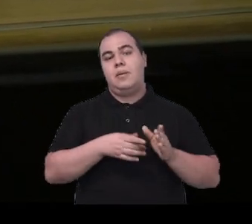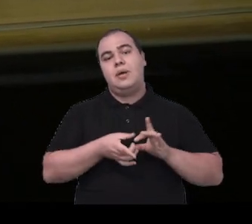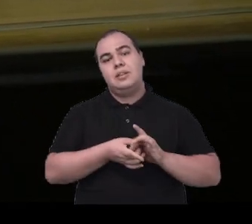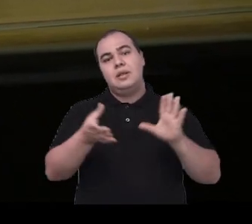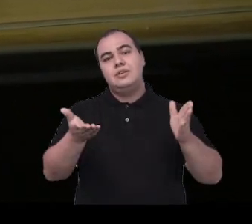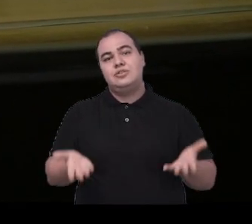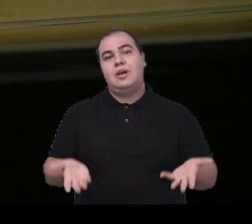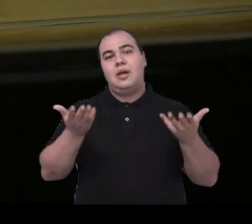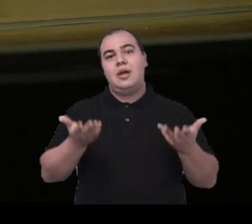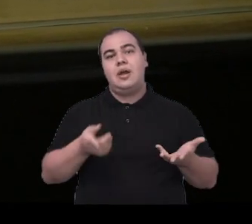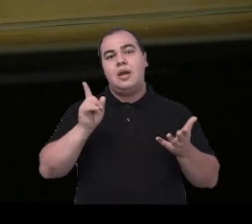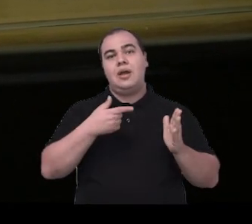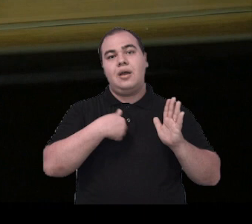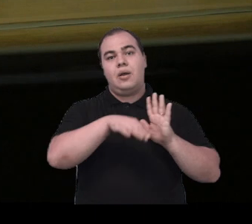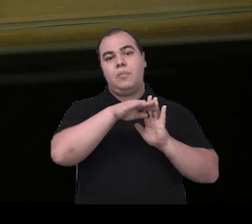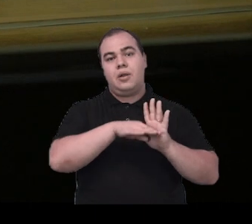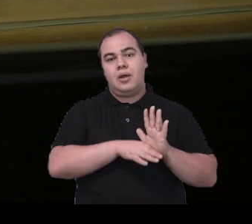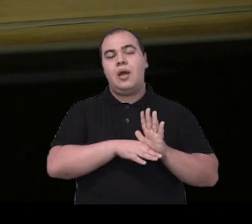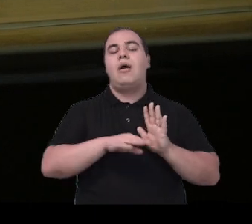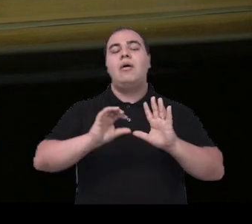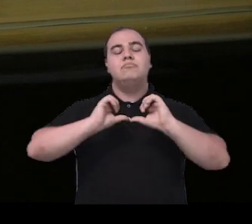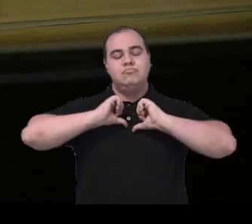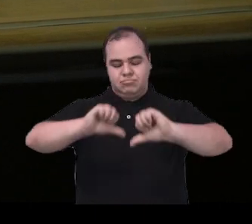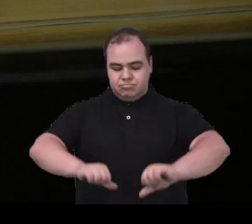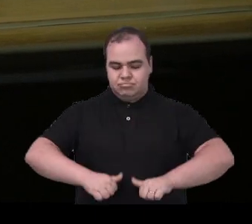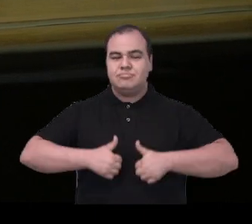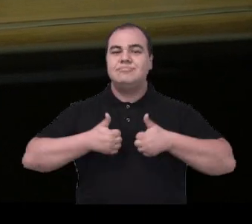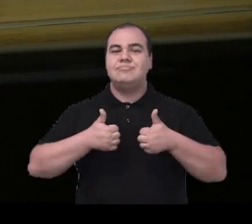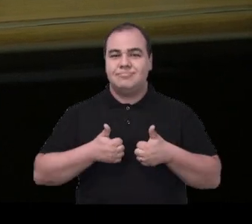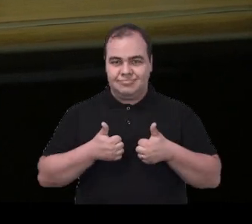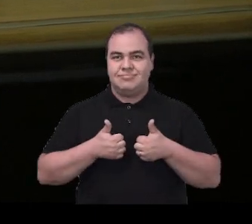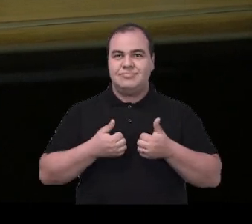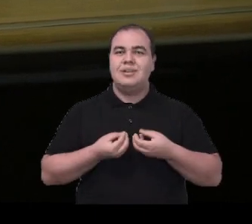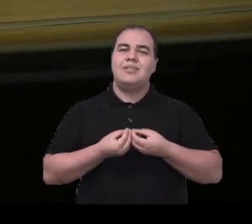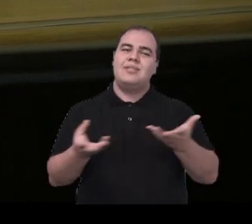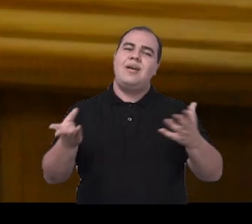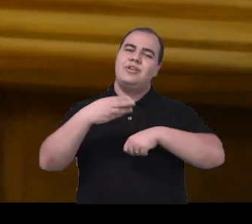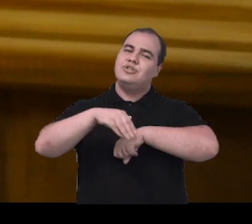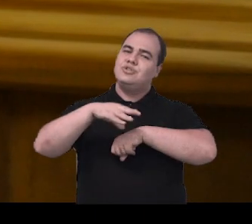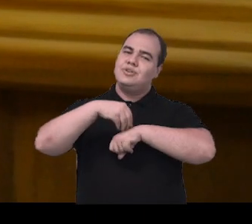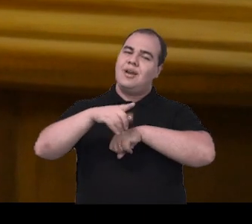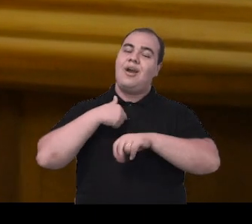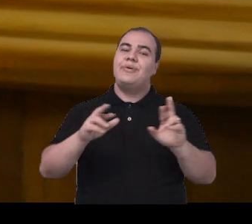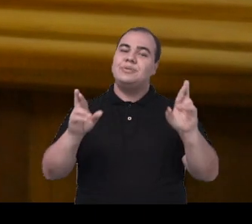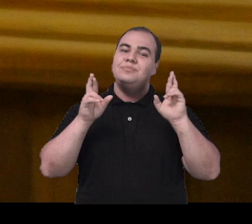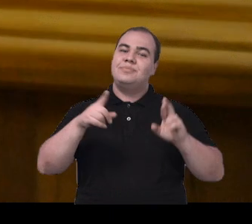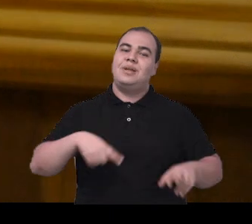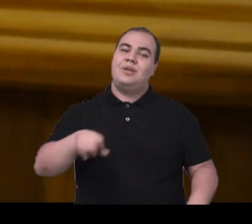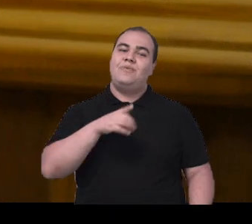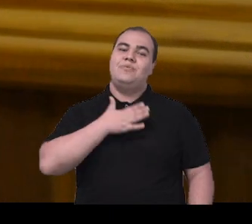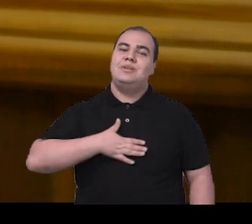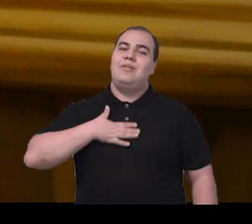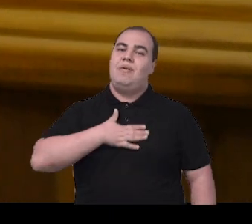programa que te deixa leve. Esse programa é um programa que te dá autoestima, que vai te dar muitas dicas e